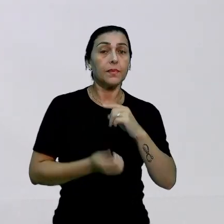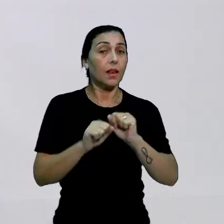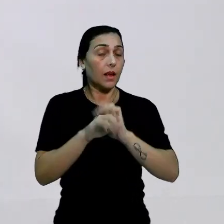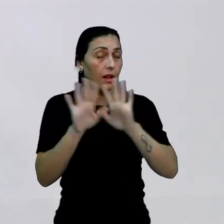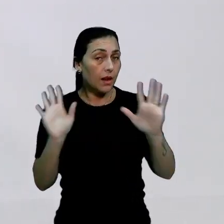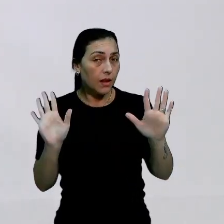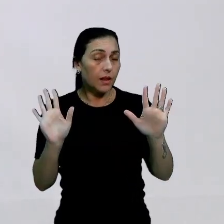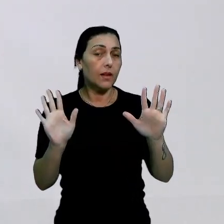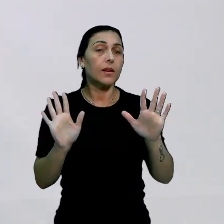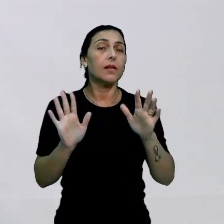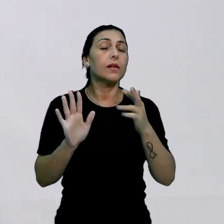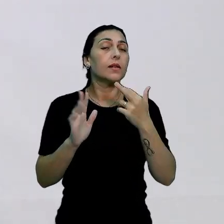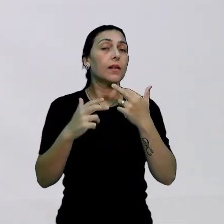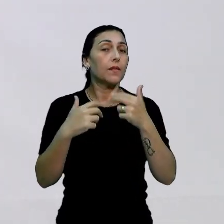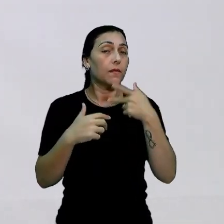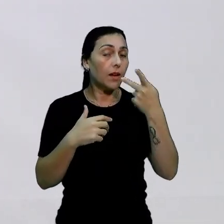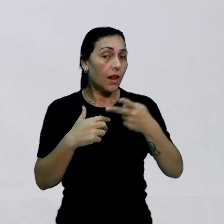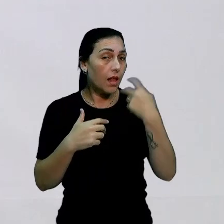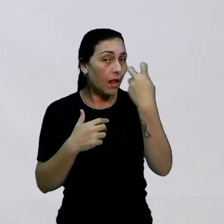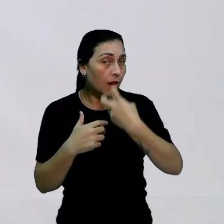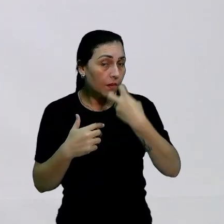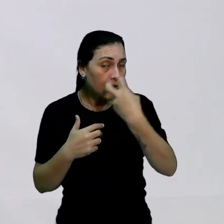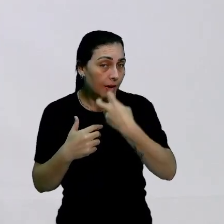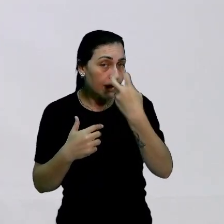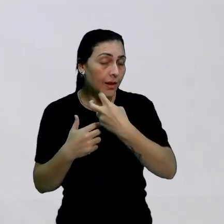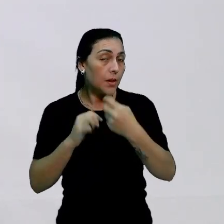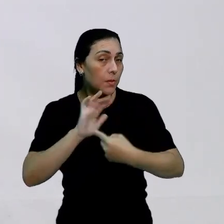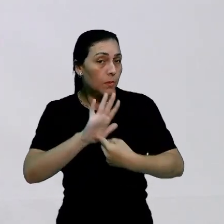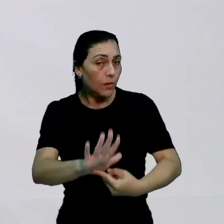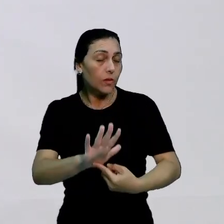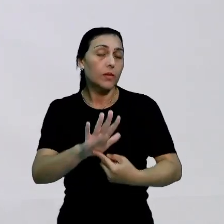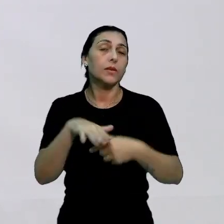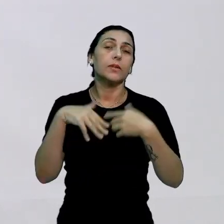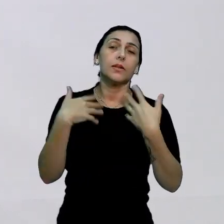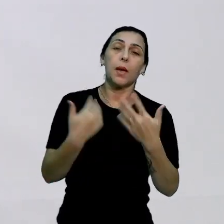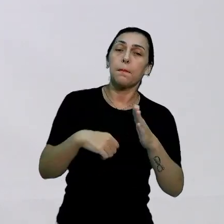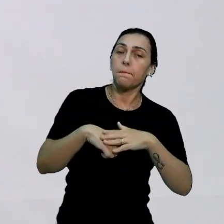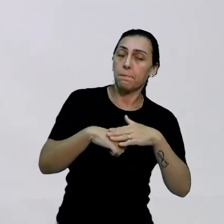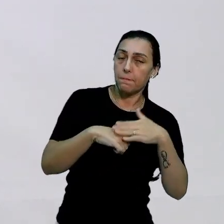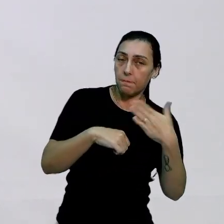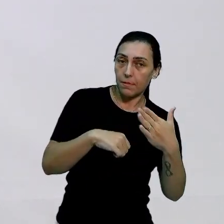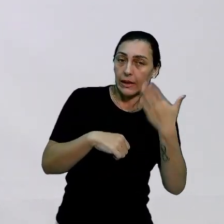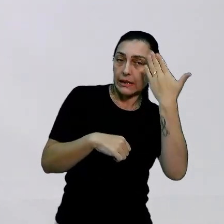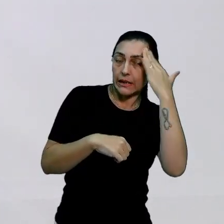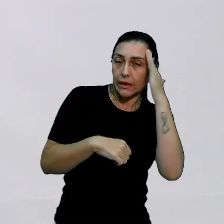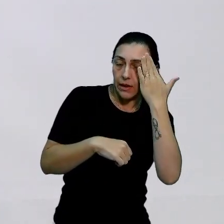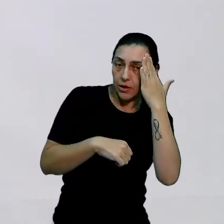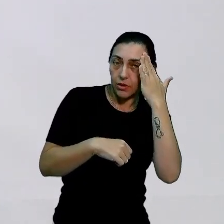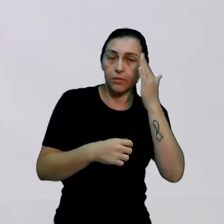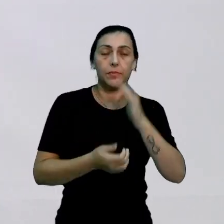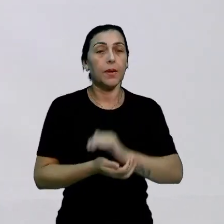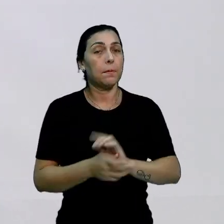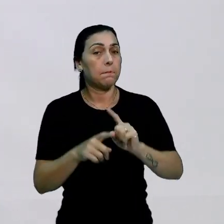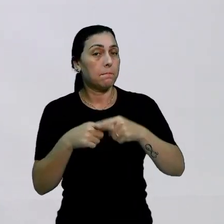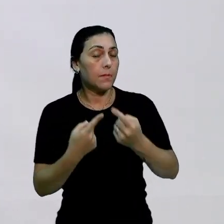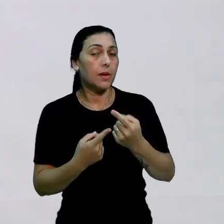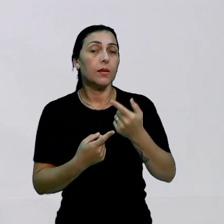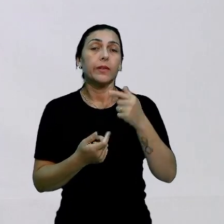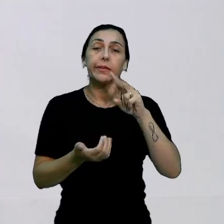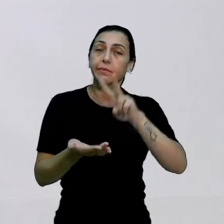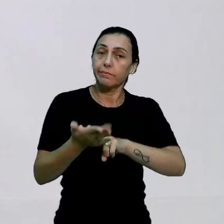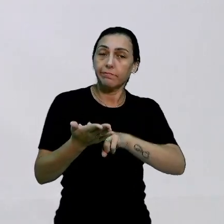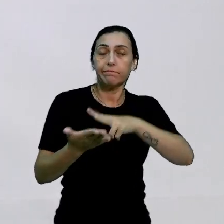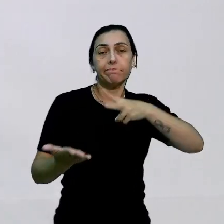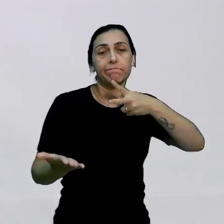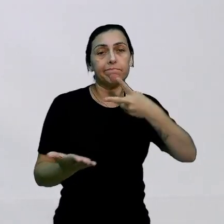que na linguagem falada, na oralidade, a gente se expressa da maneira, né, que é mais compreendido e entendido. Mas quando a gente vai transcrever